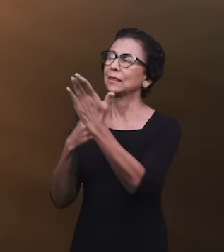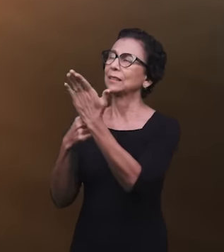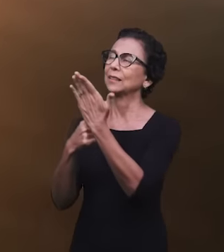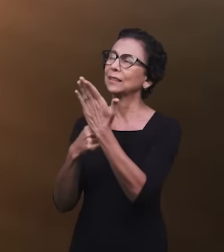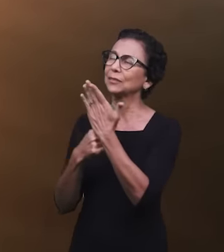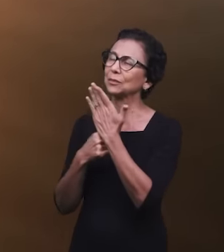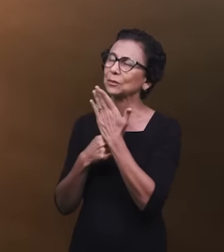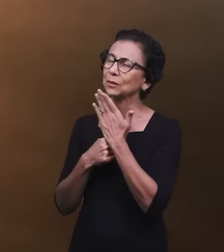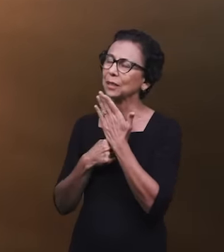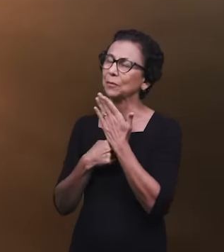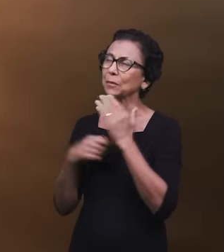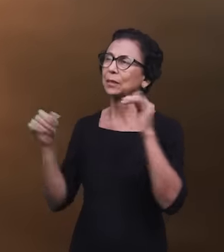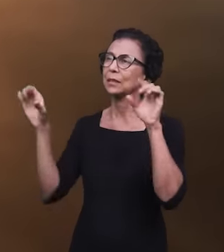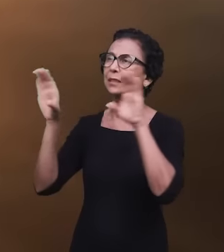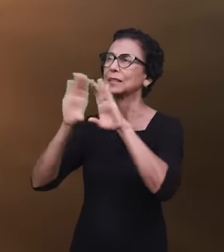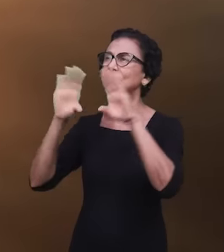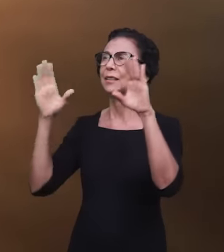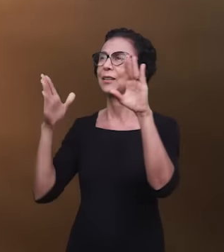Ajuda-me